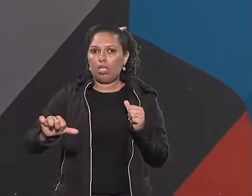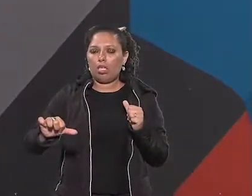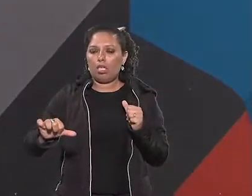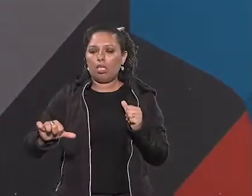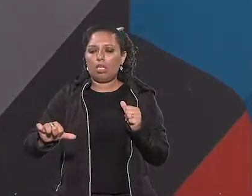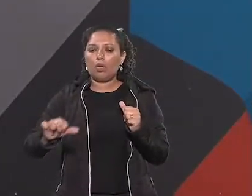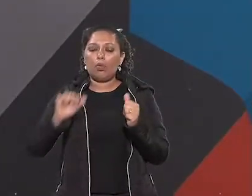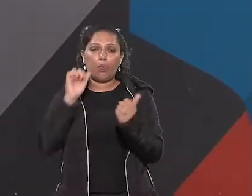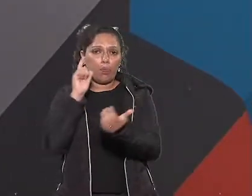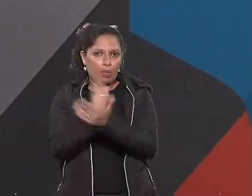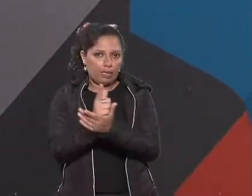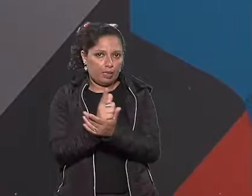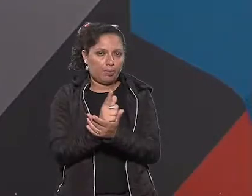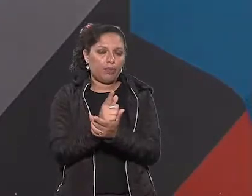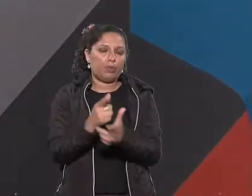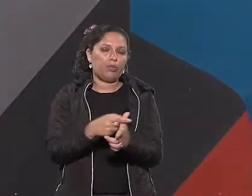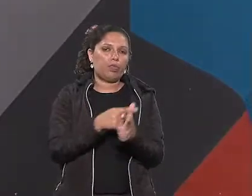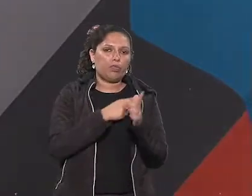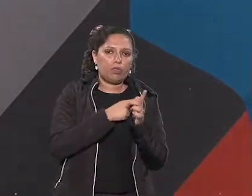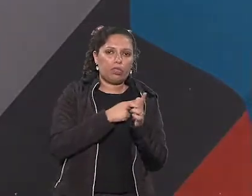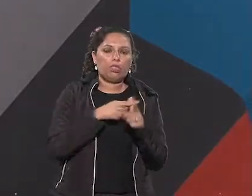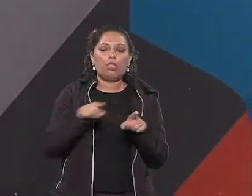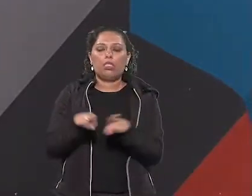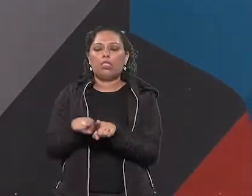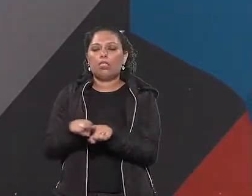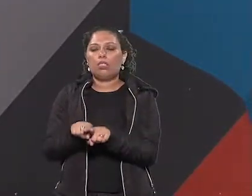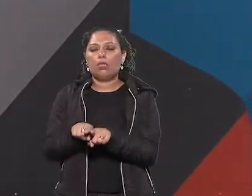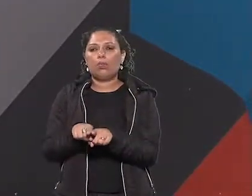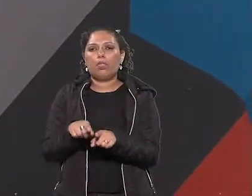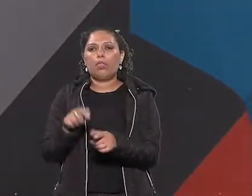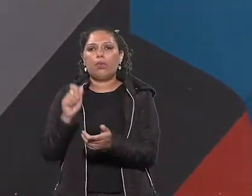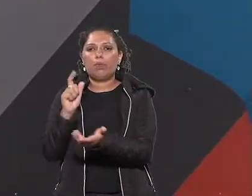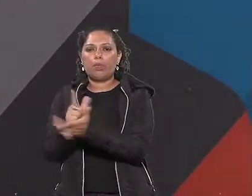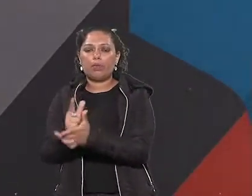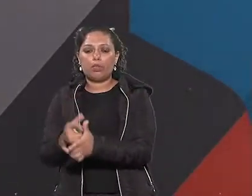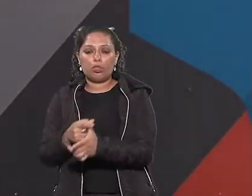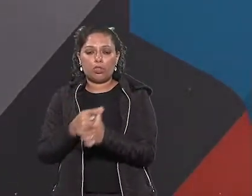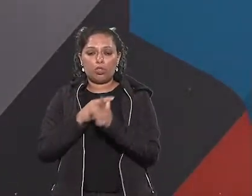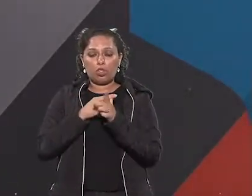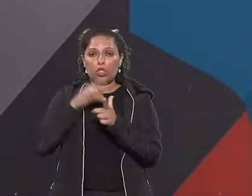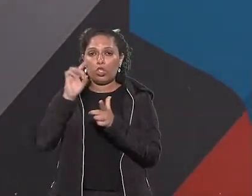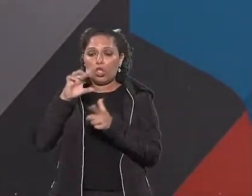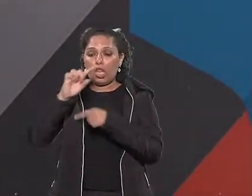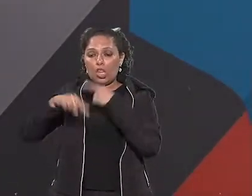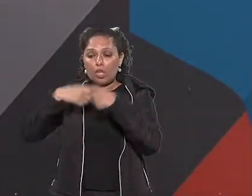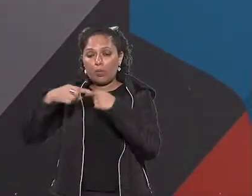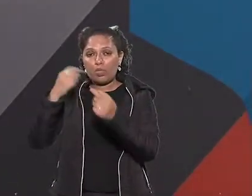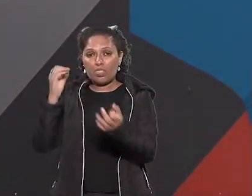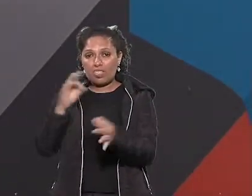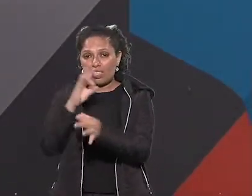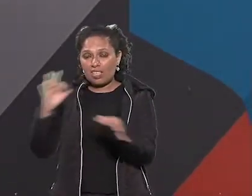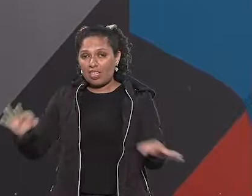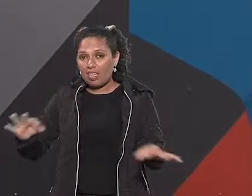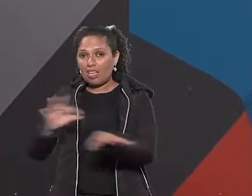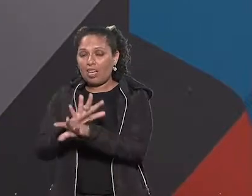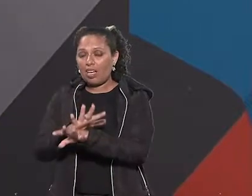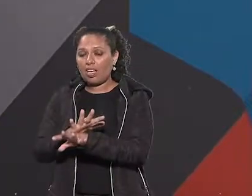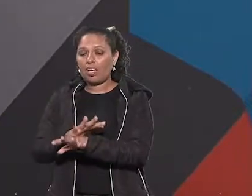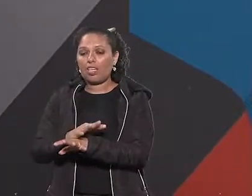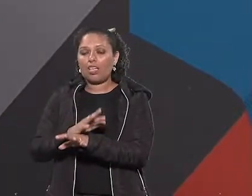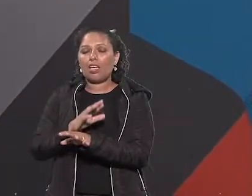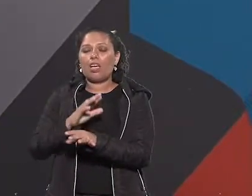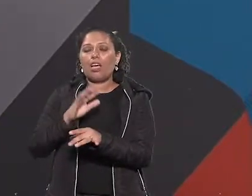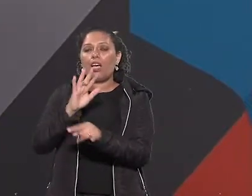perfil de pagamento da dívida, ter pagamento do serviço da dívida somente quando acabar o regime e de uma forma